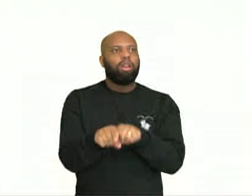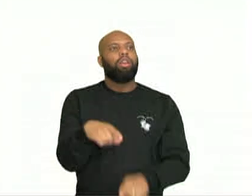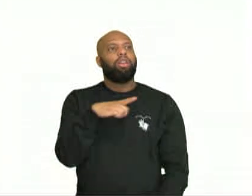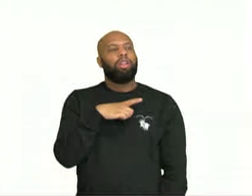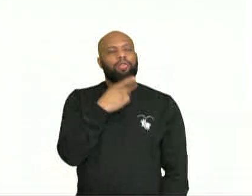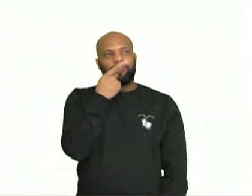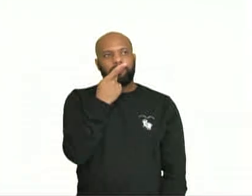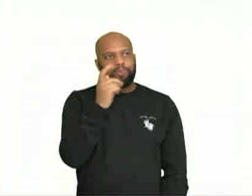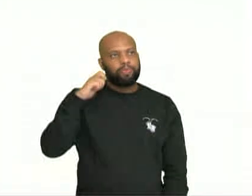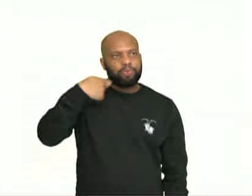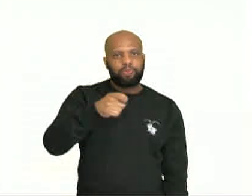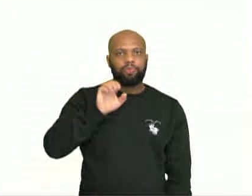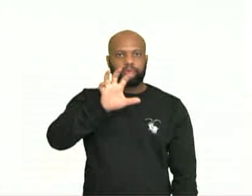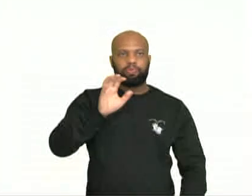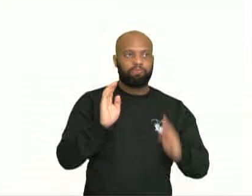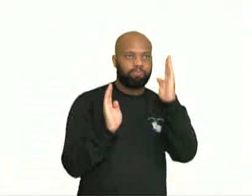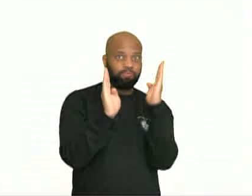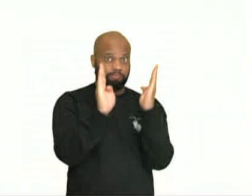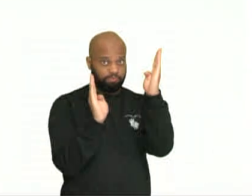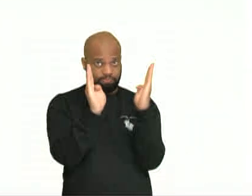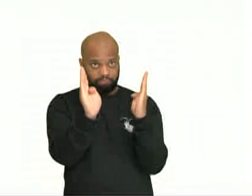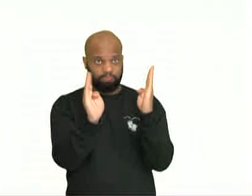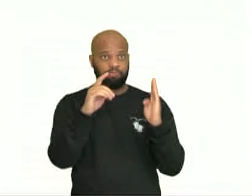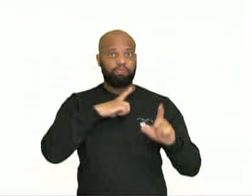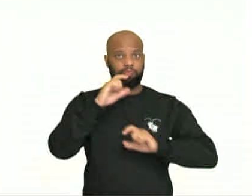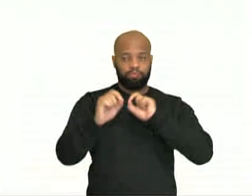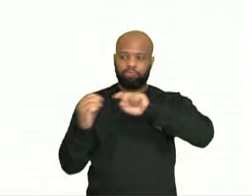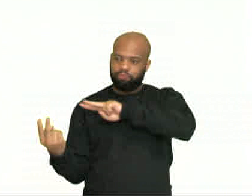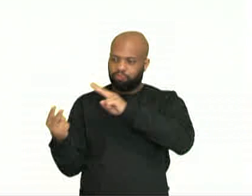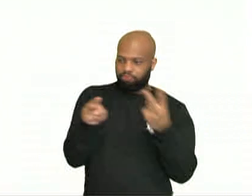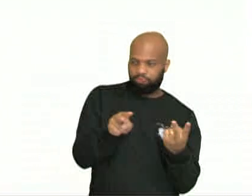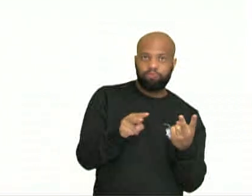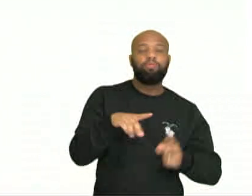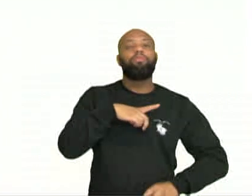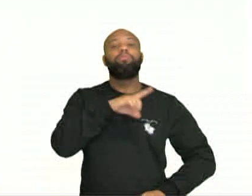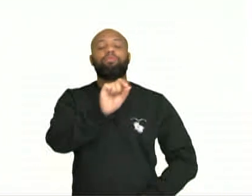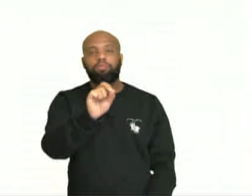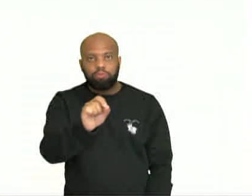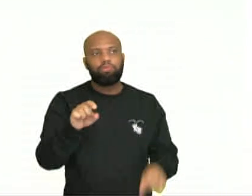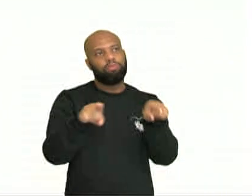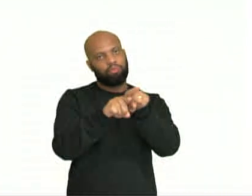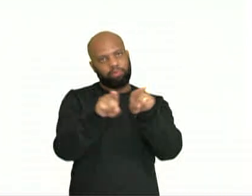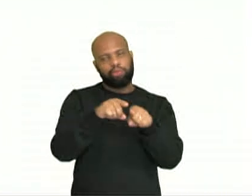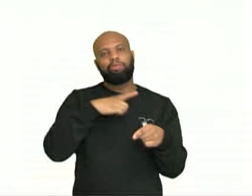puxar que neste período de transição nós tínhamos